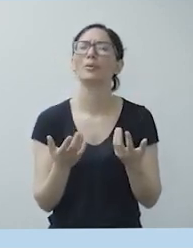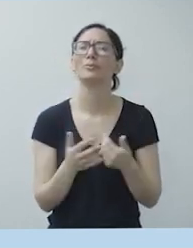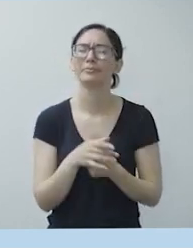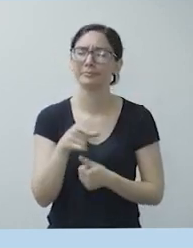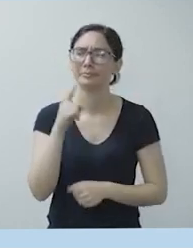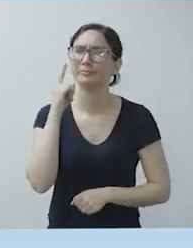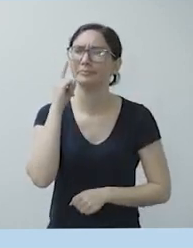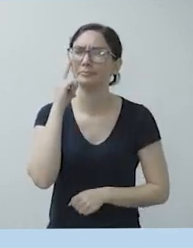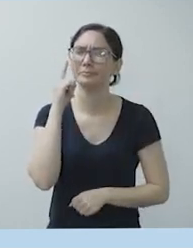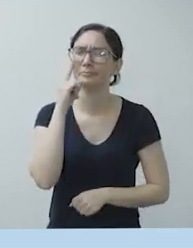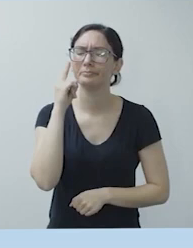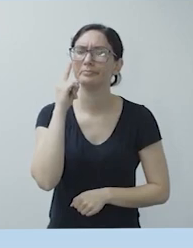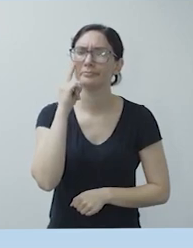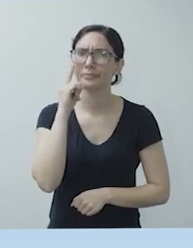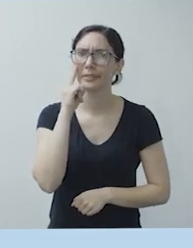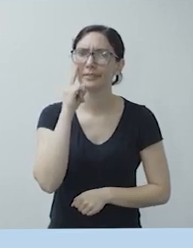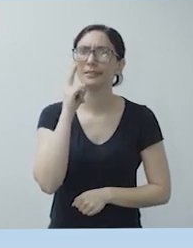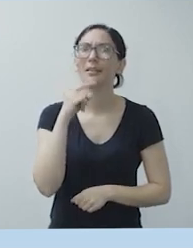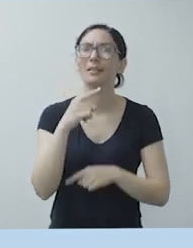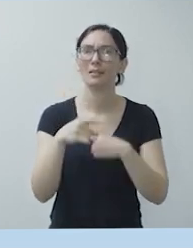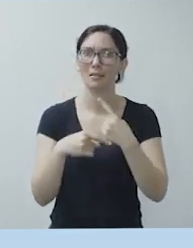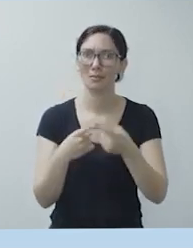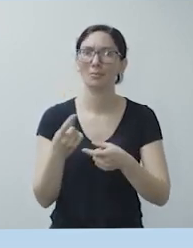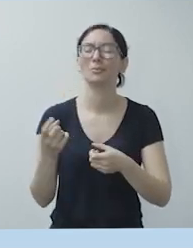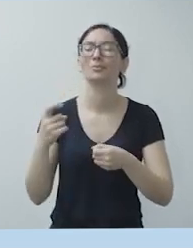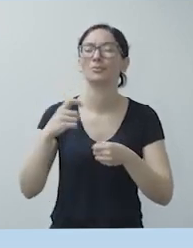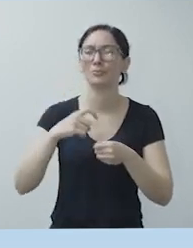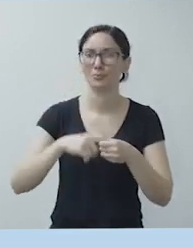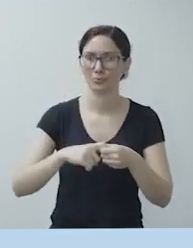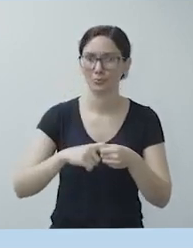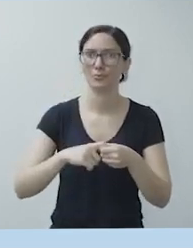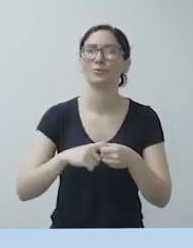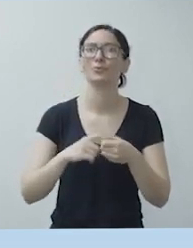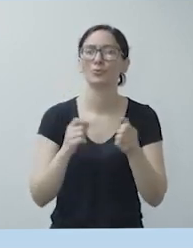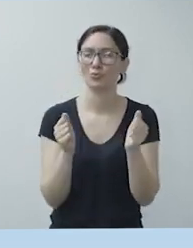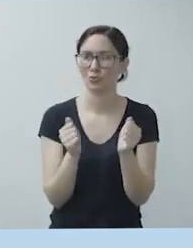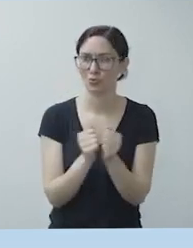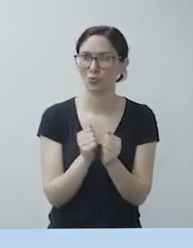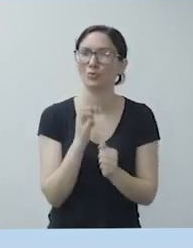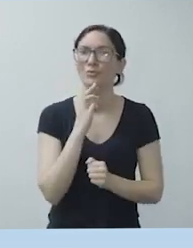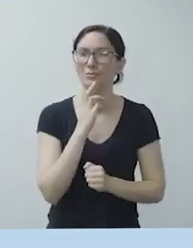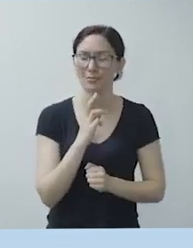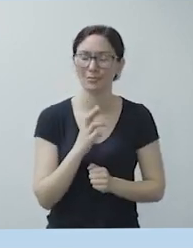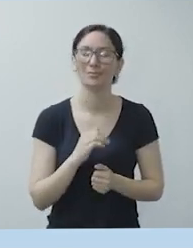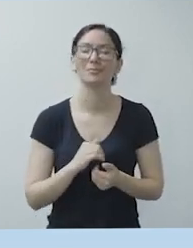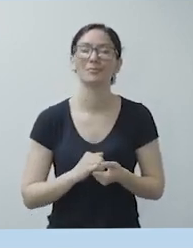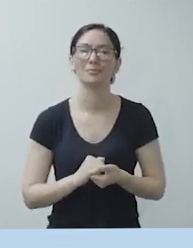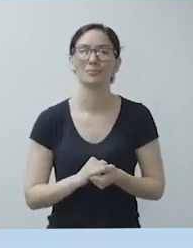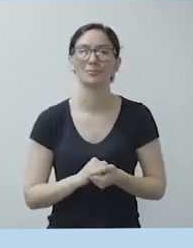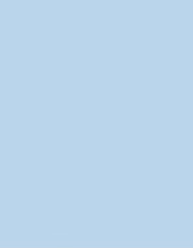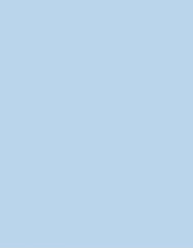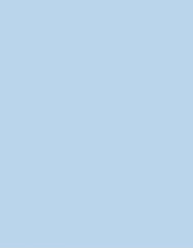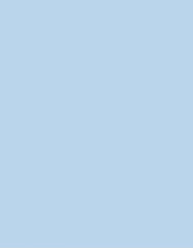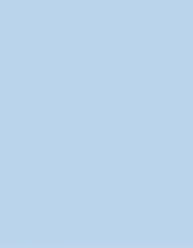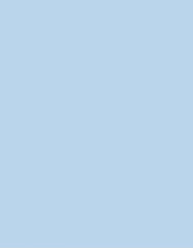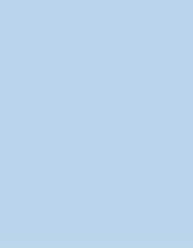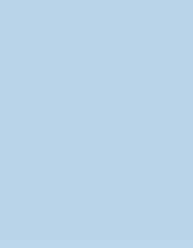vocês pensarem. E eu já volto para a gente fazer juntos essa resposta.